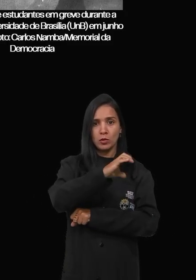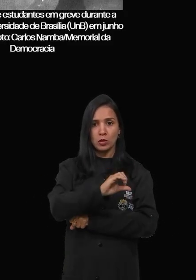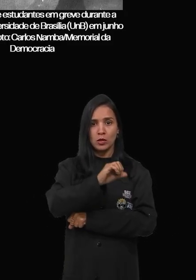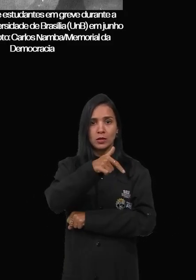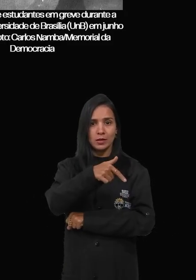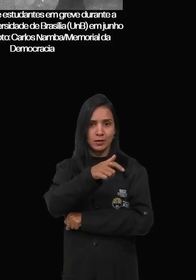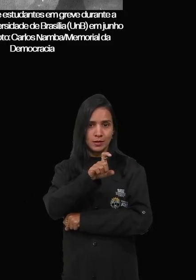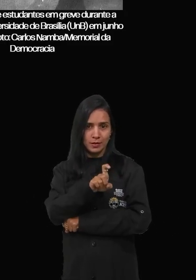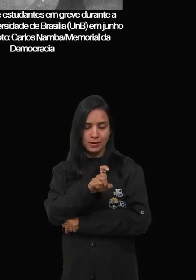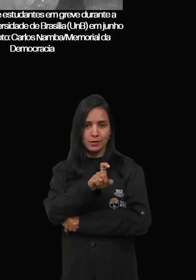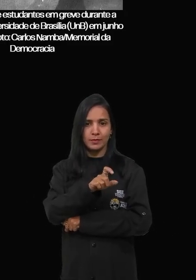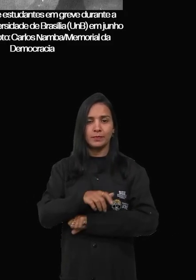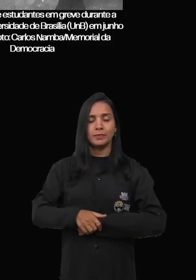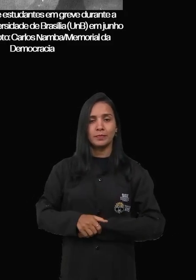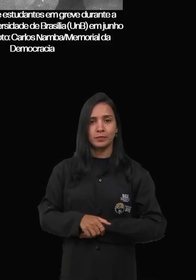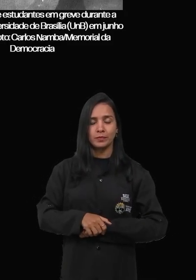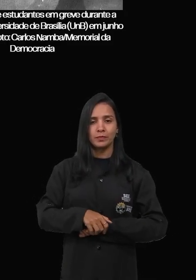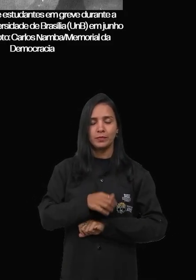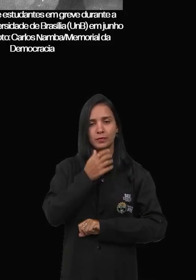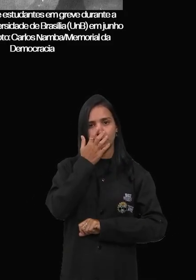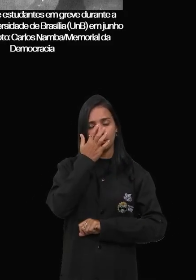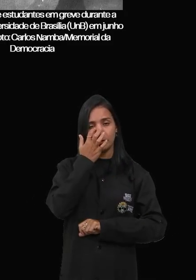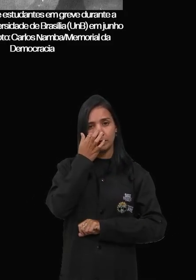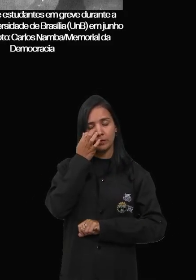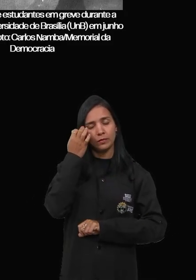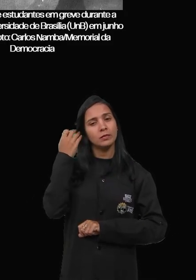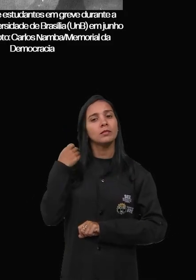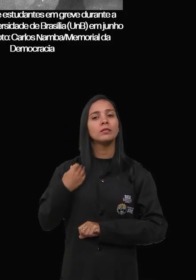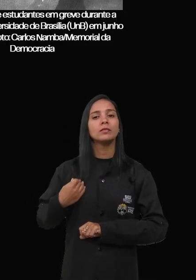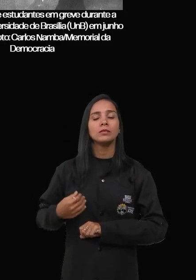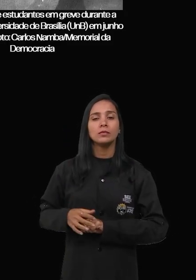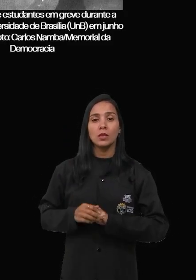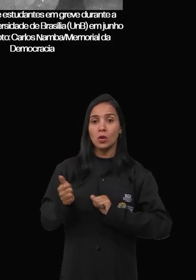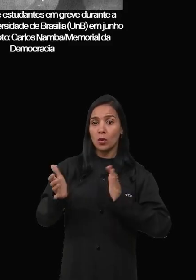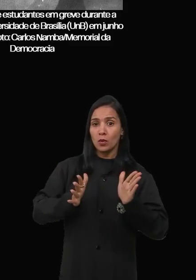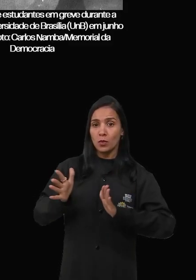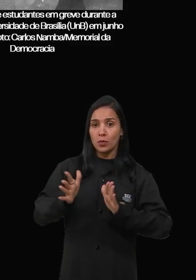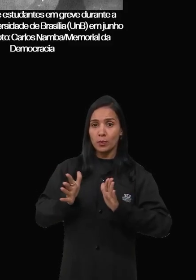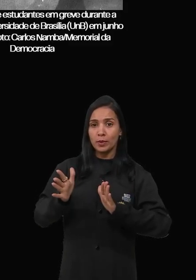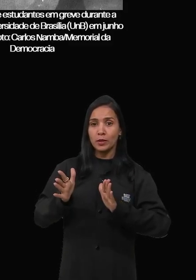1977. Então, esse período da ditadura